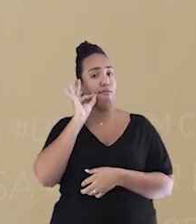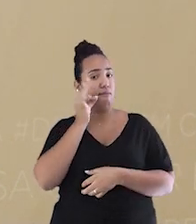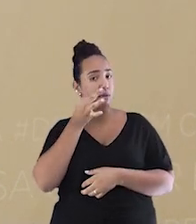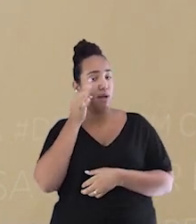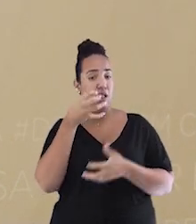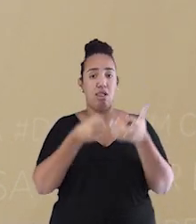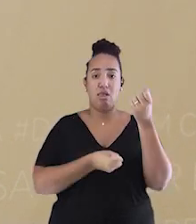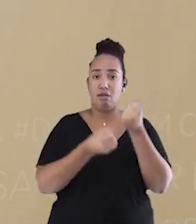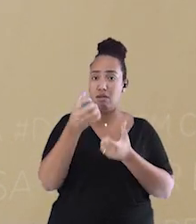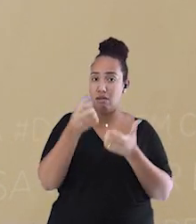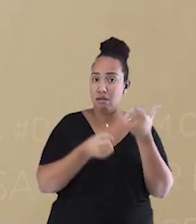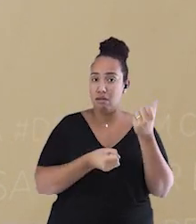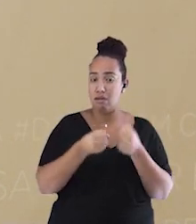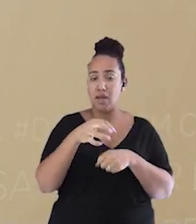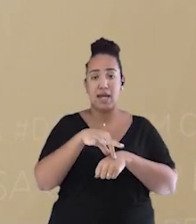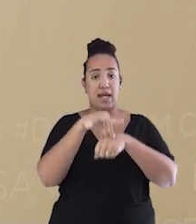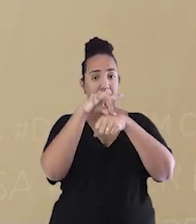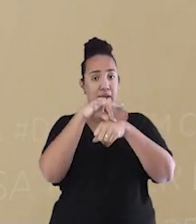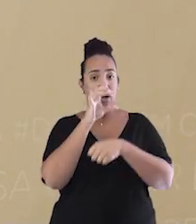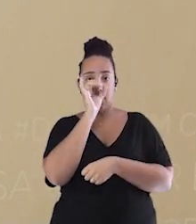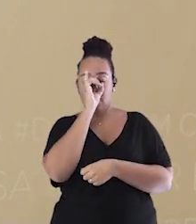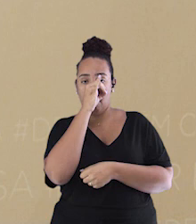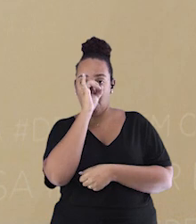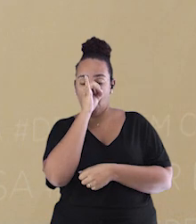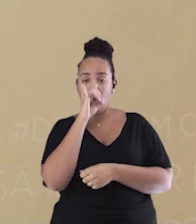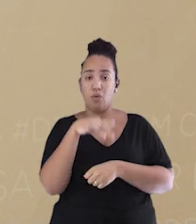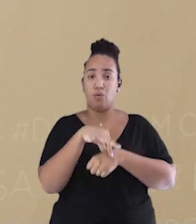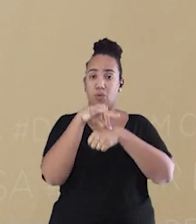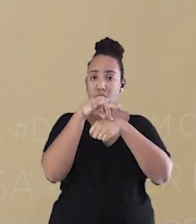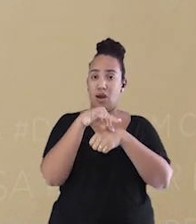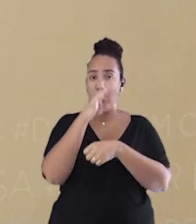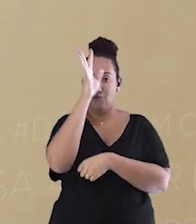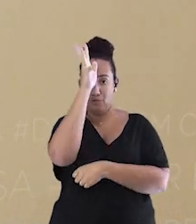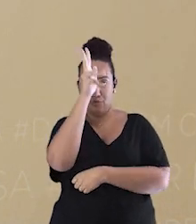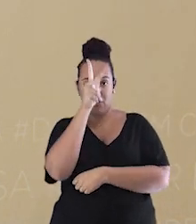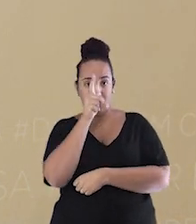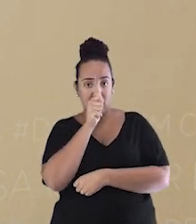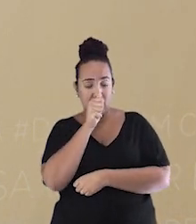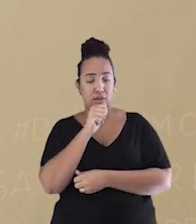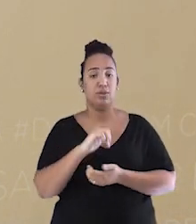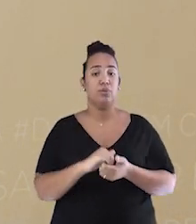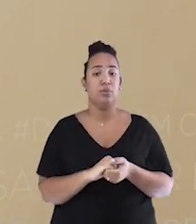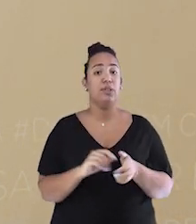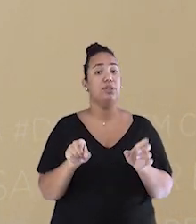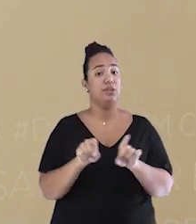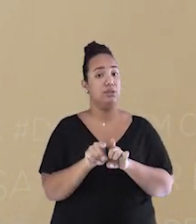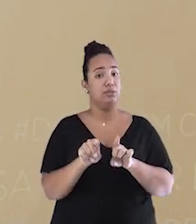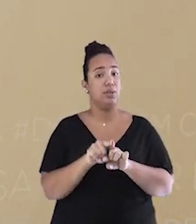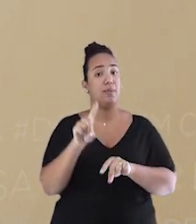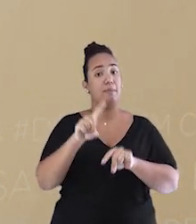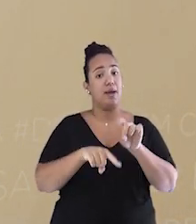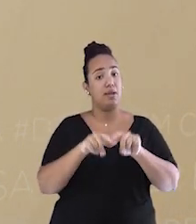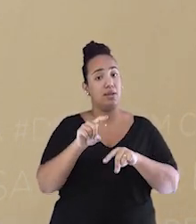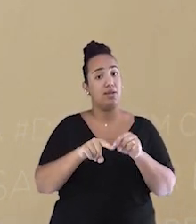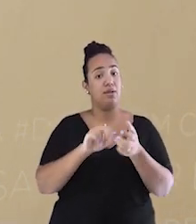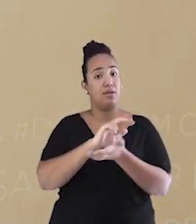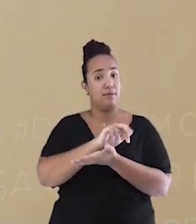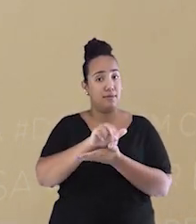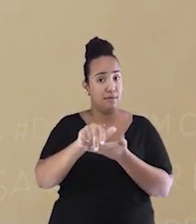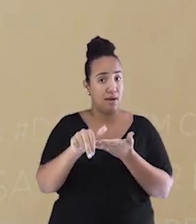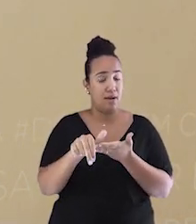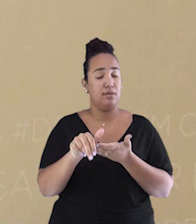o milho, o café, o leite, a carne suína e de aves, além de uma variedade